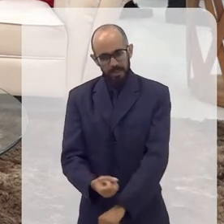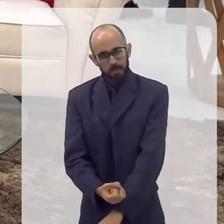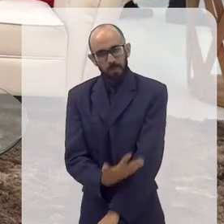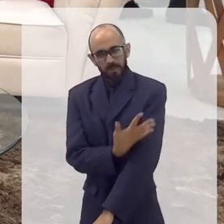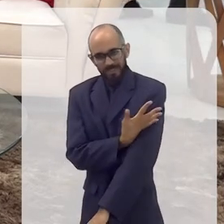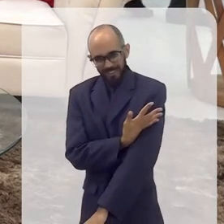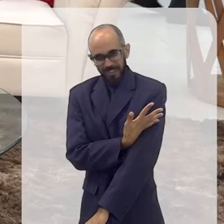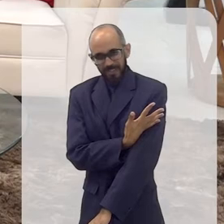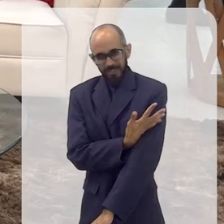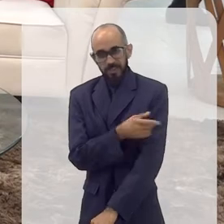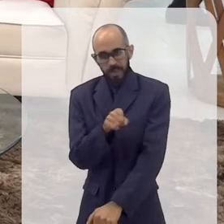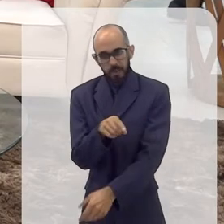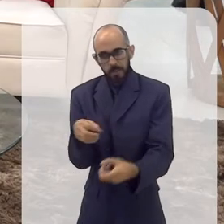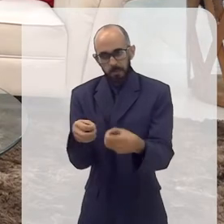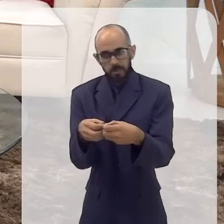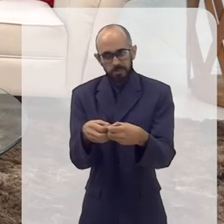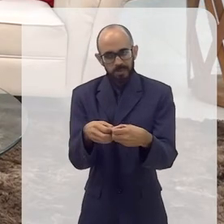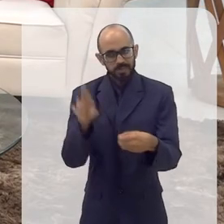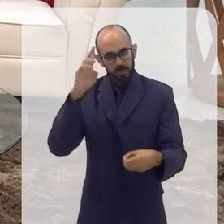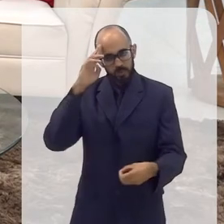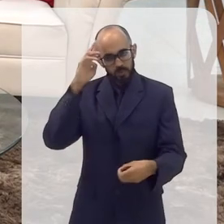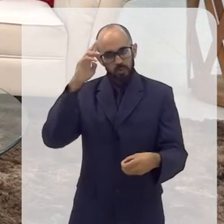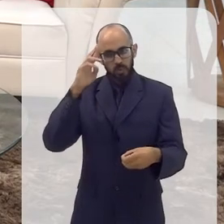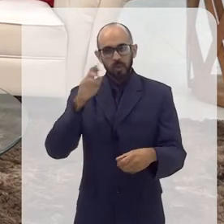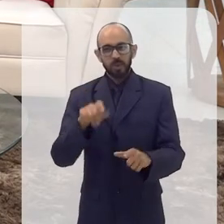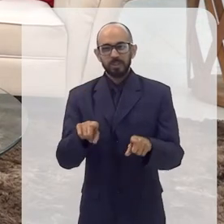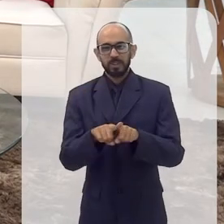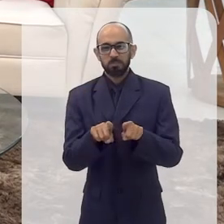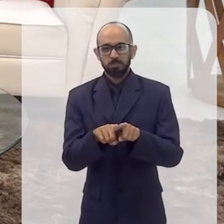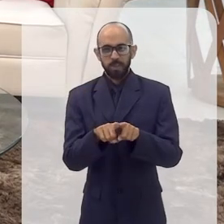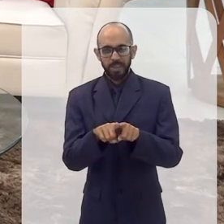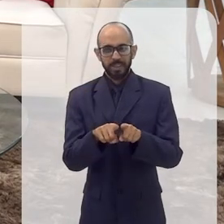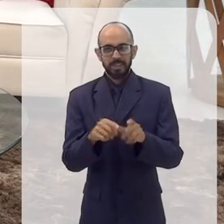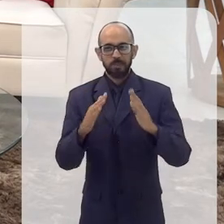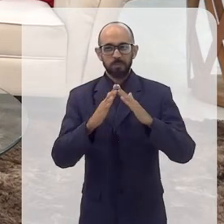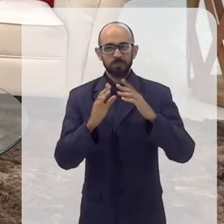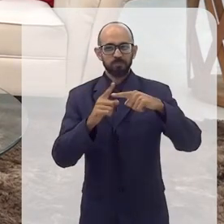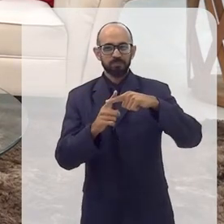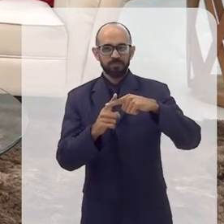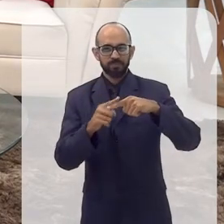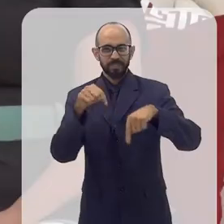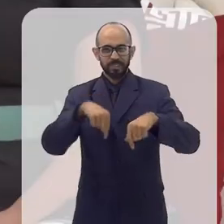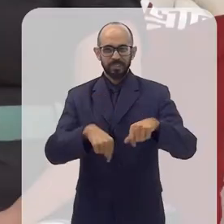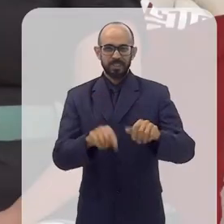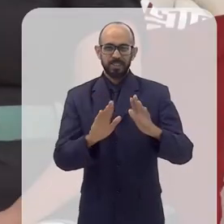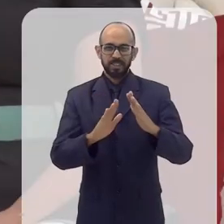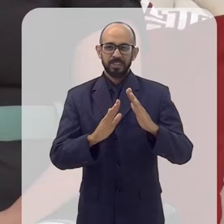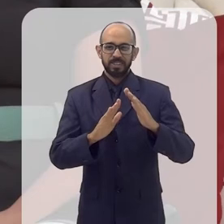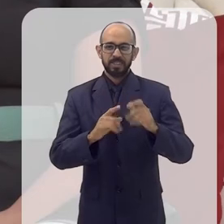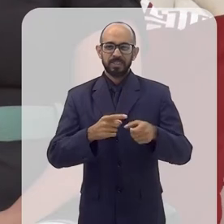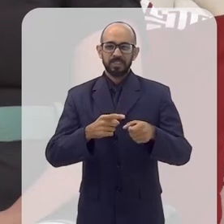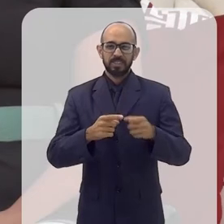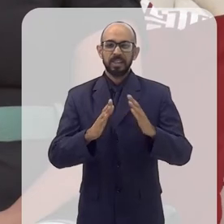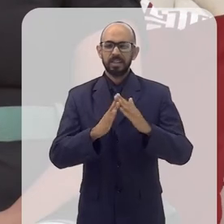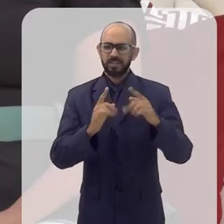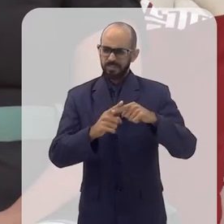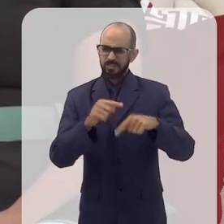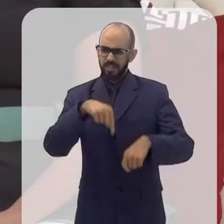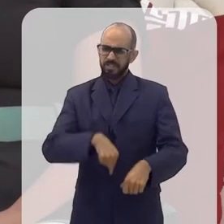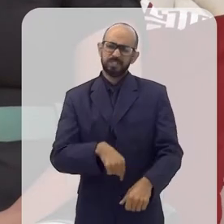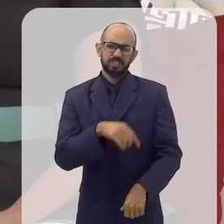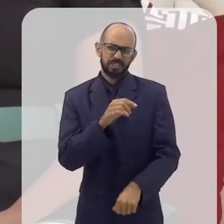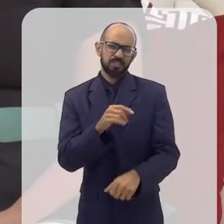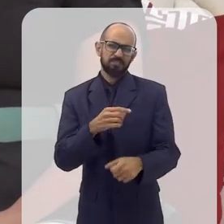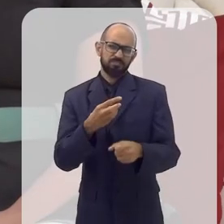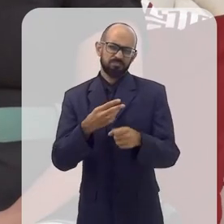emoção e uma aproximação do Senhor muito grande. Ter um templo no Rio de Janeiro para a igreja no Brasil, e principalmente aqui